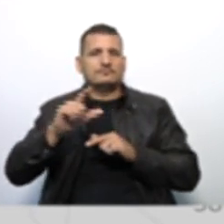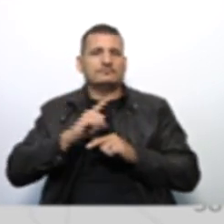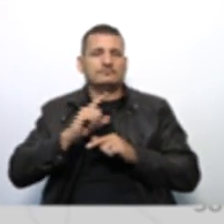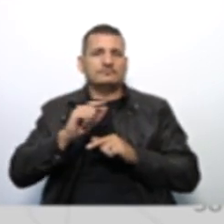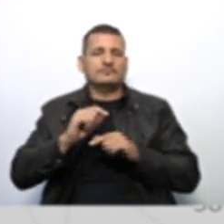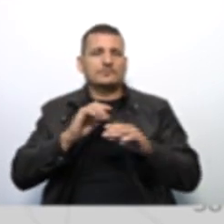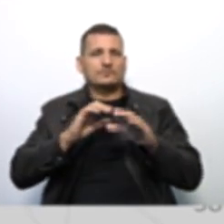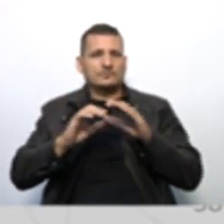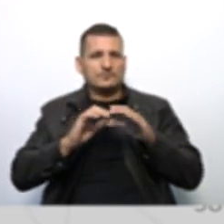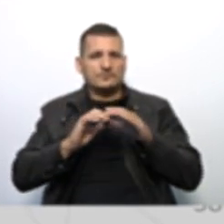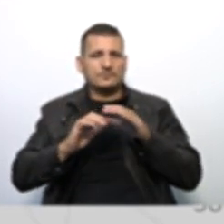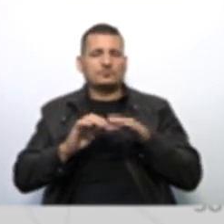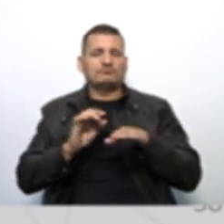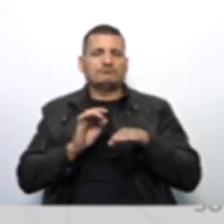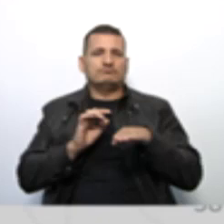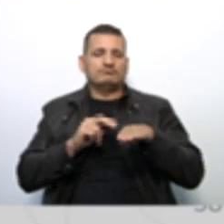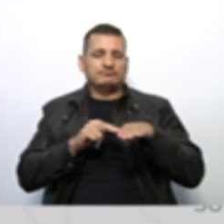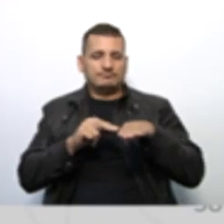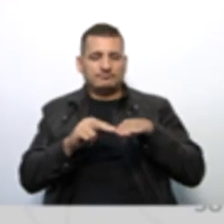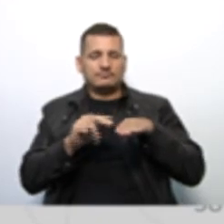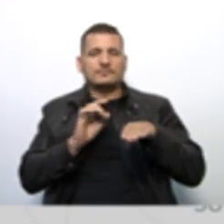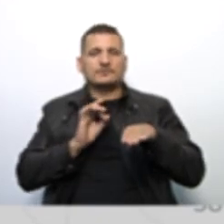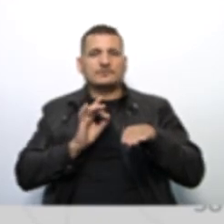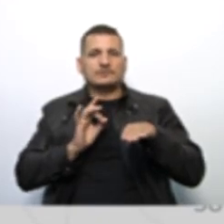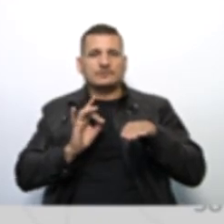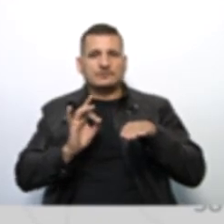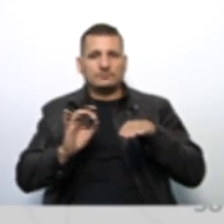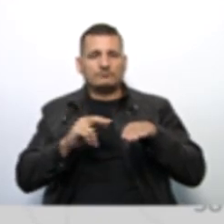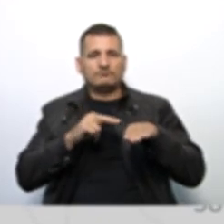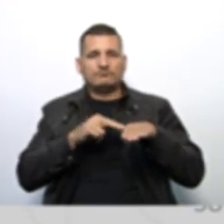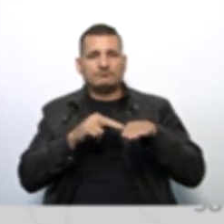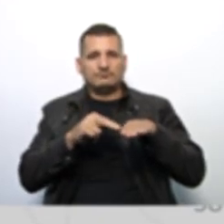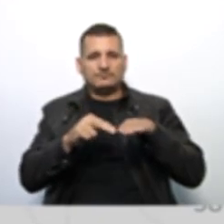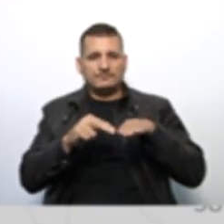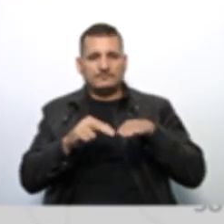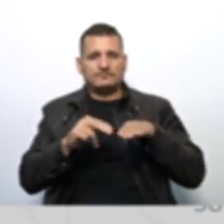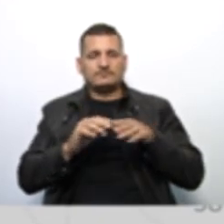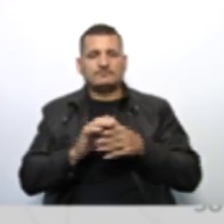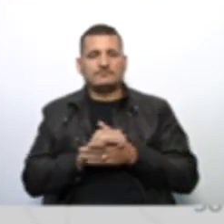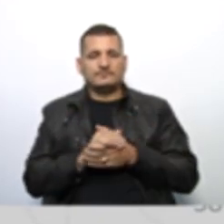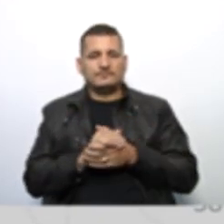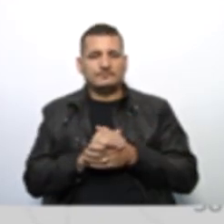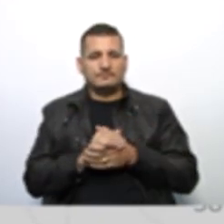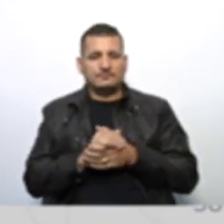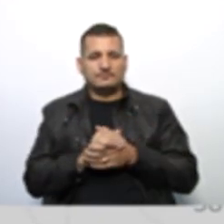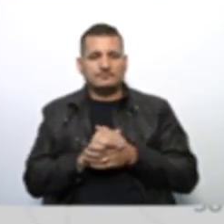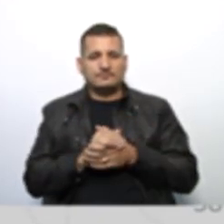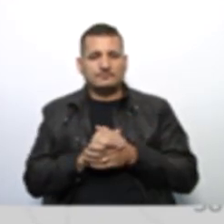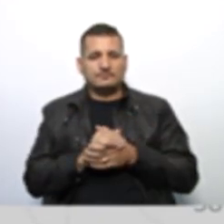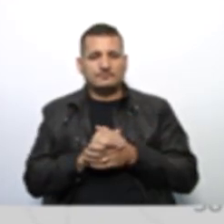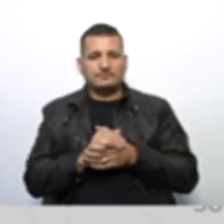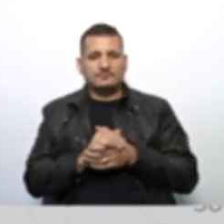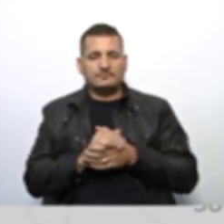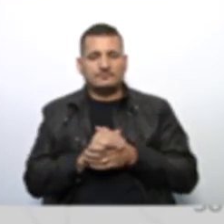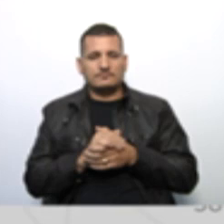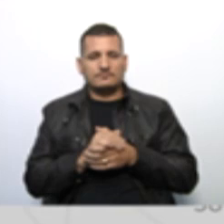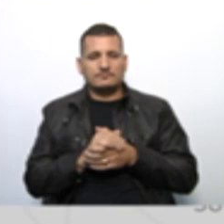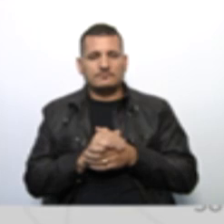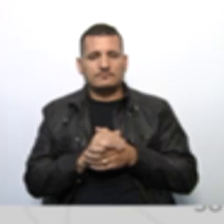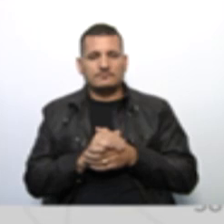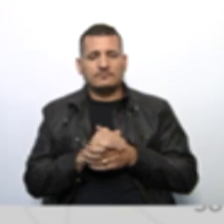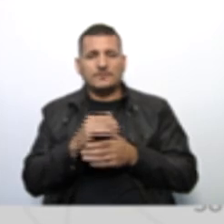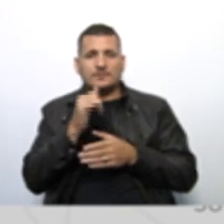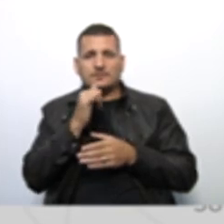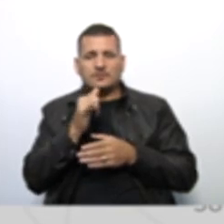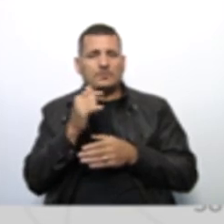cada host independente. Host, pessoal, é o computadorzinho, o usuário vocês, é o cliente. Ou seja, caso o outro